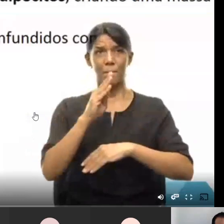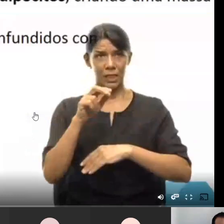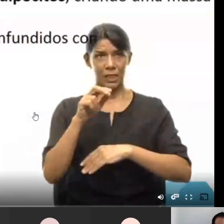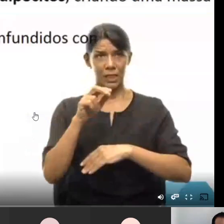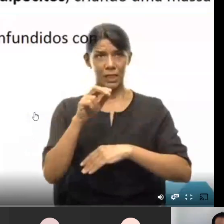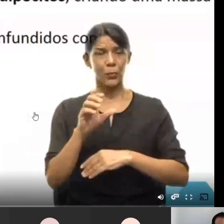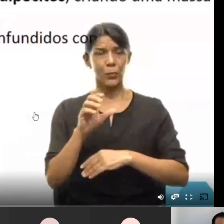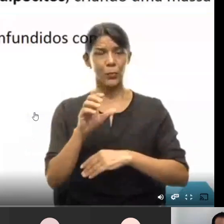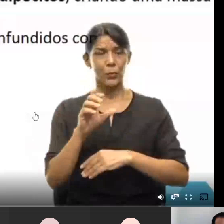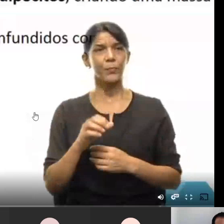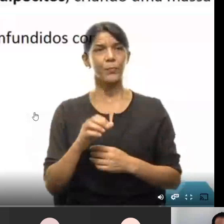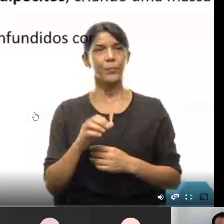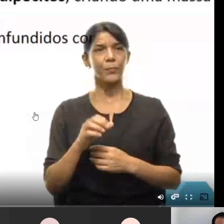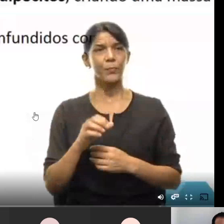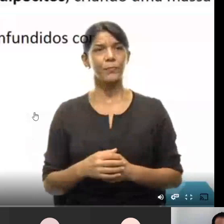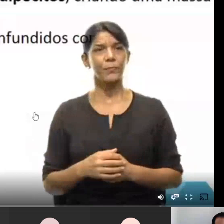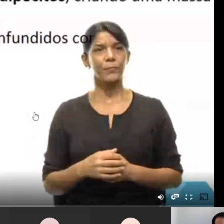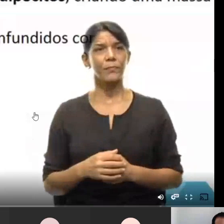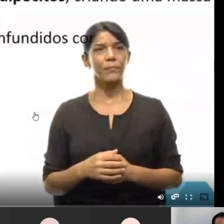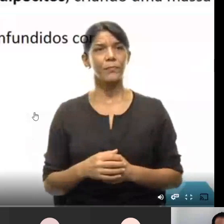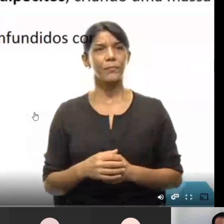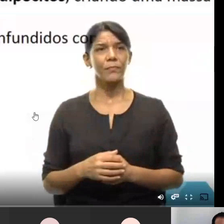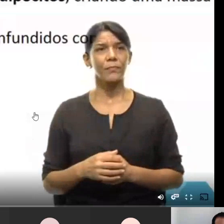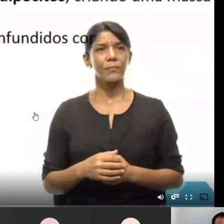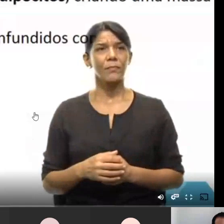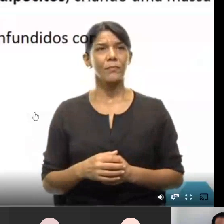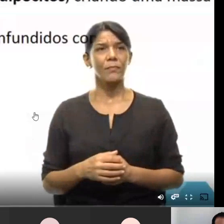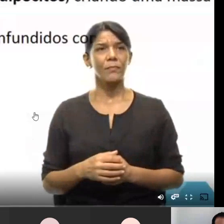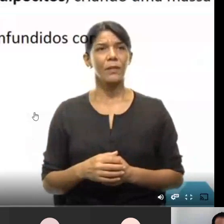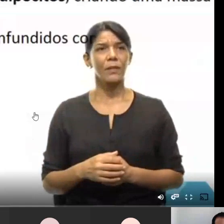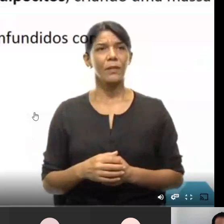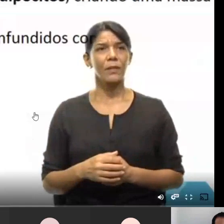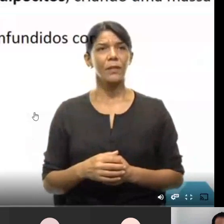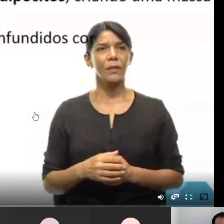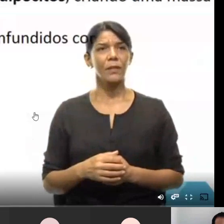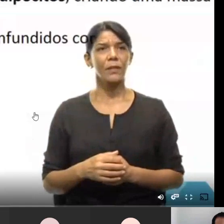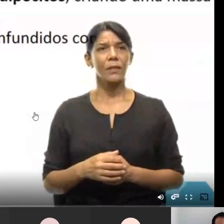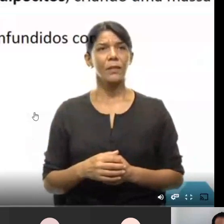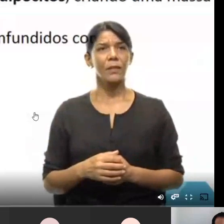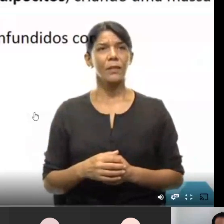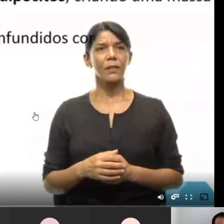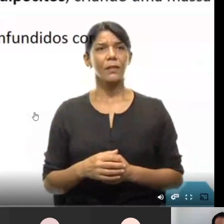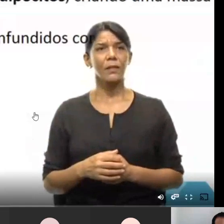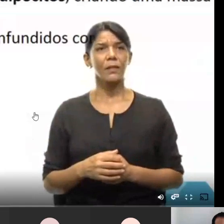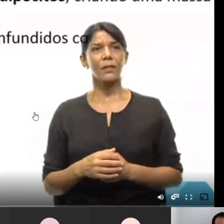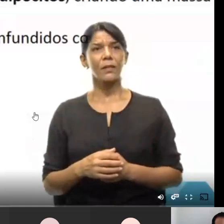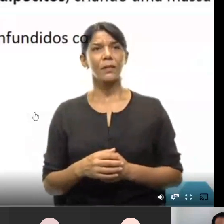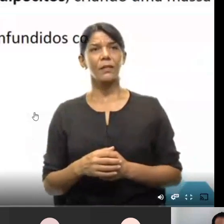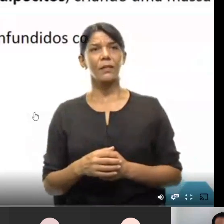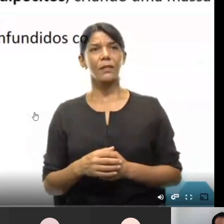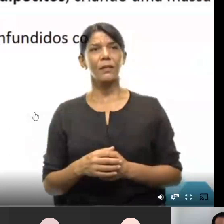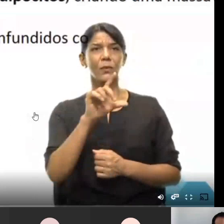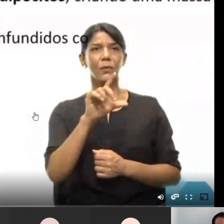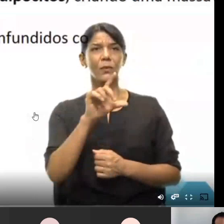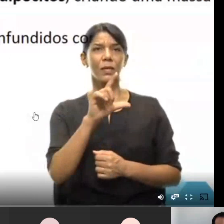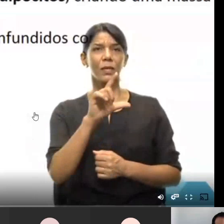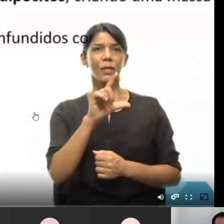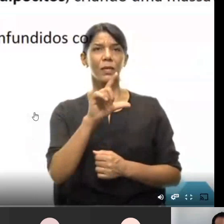90%, 95% dos casos. E o lipoma, como vocês devem imaginar, está